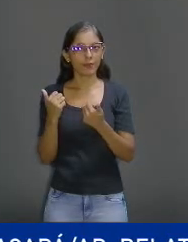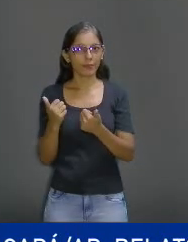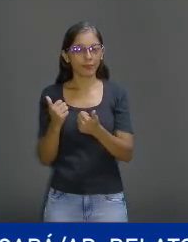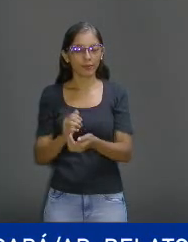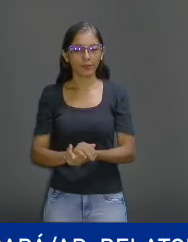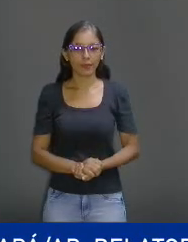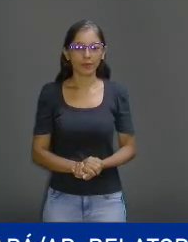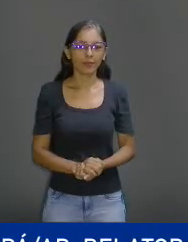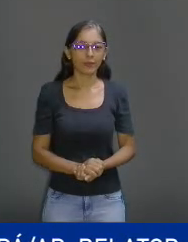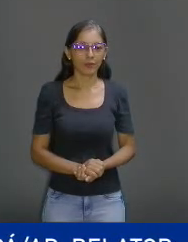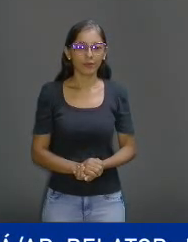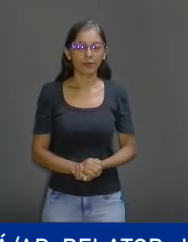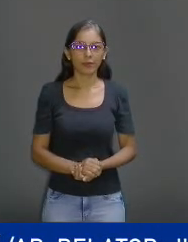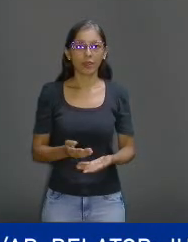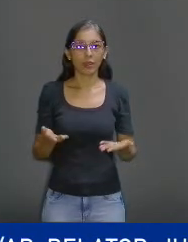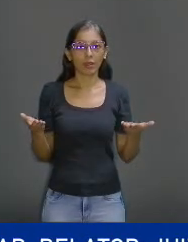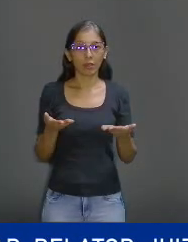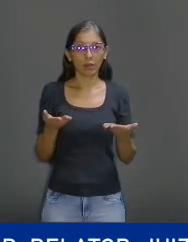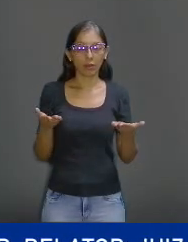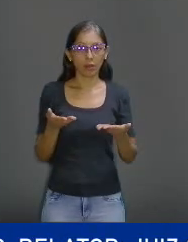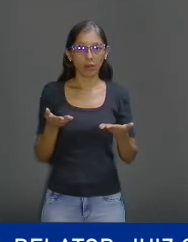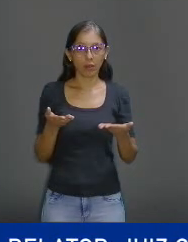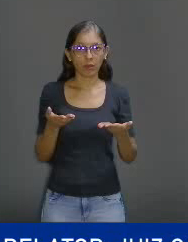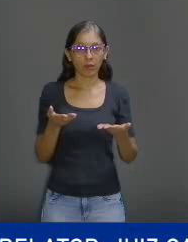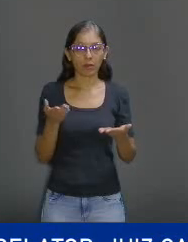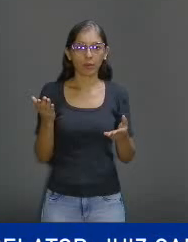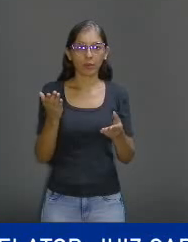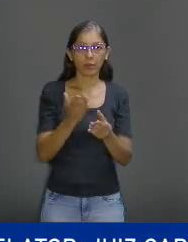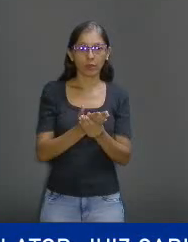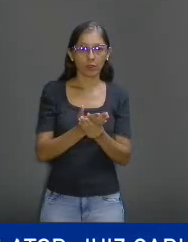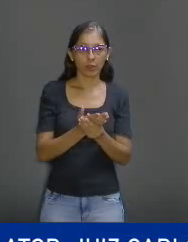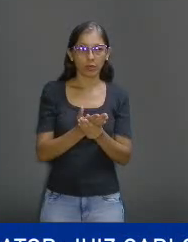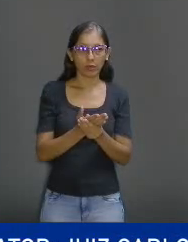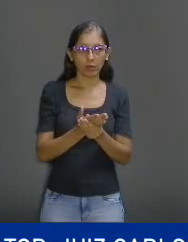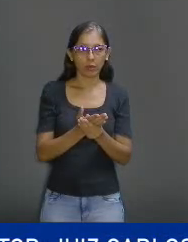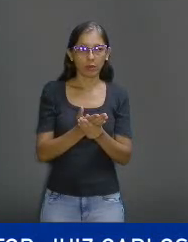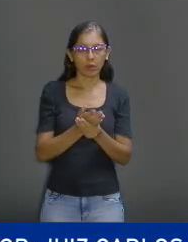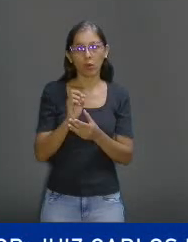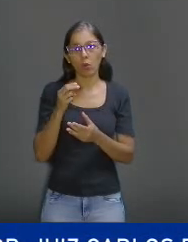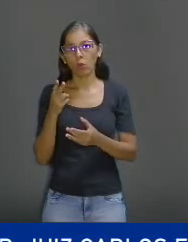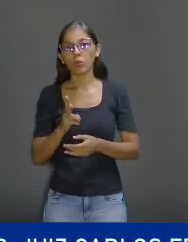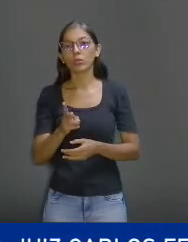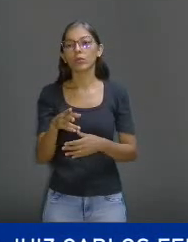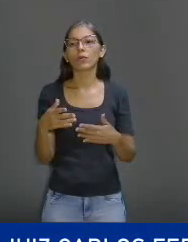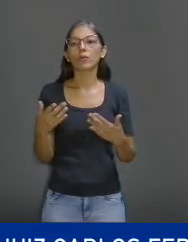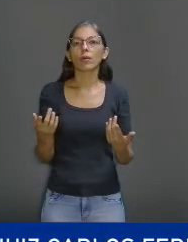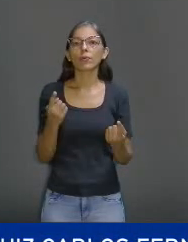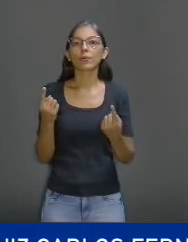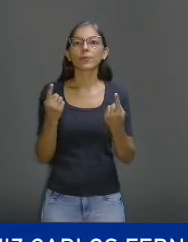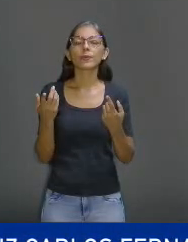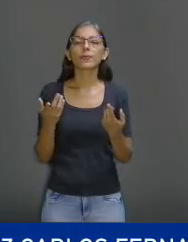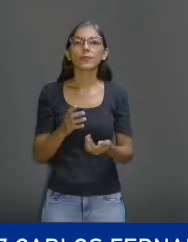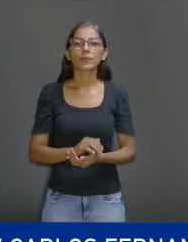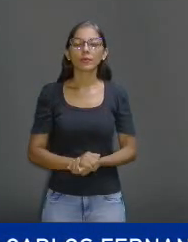Esse processo, o início do julgamento é agora ou já é continuação de julgamento? Eu não tenho aqui a minha pauta. É continuação